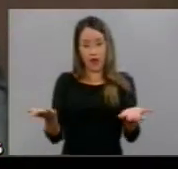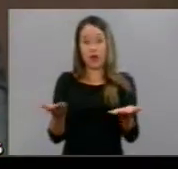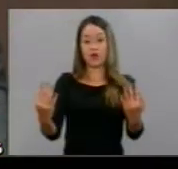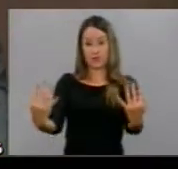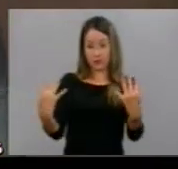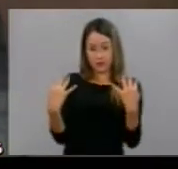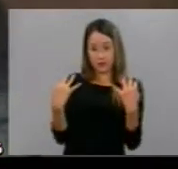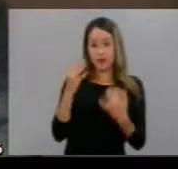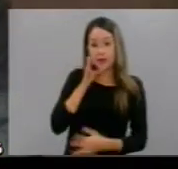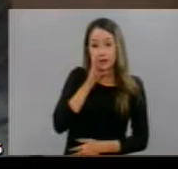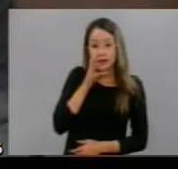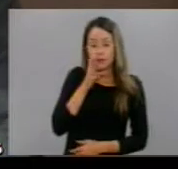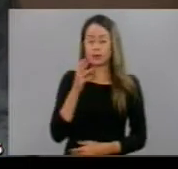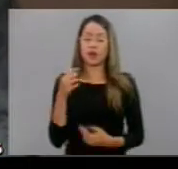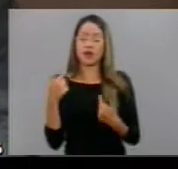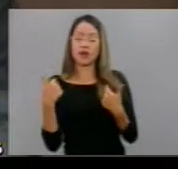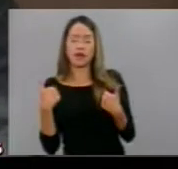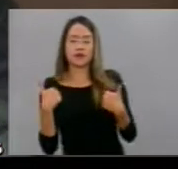dizer,